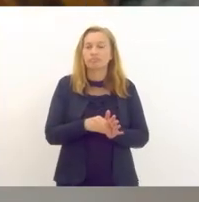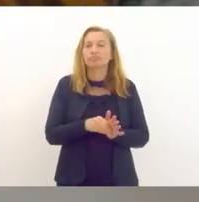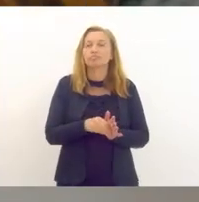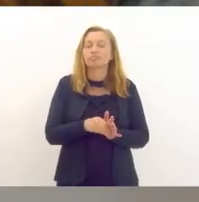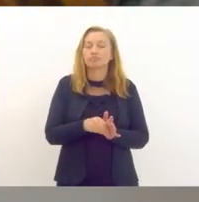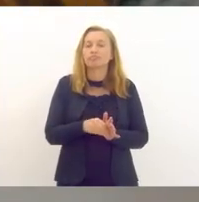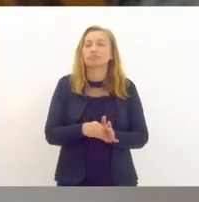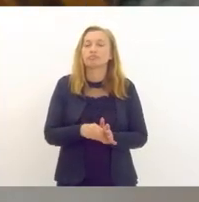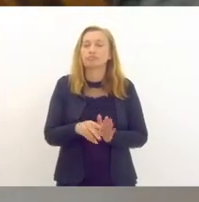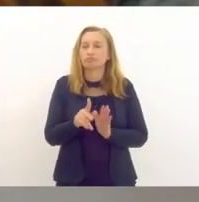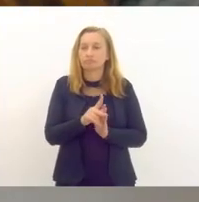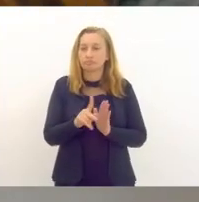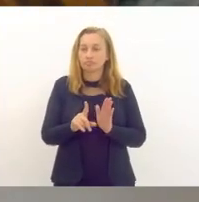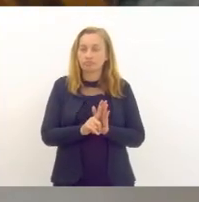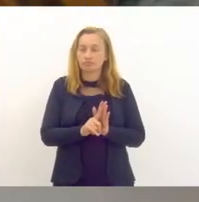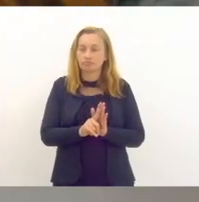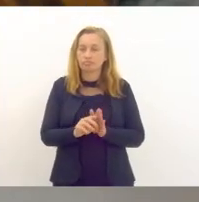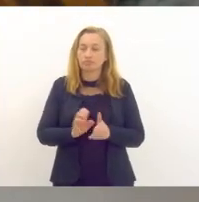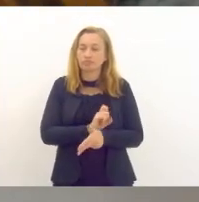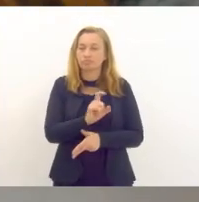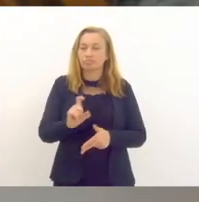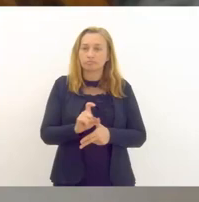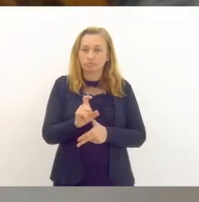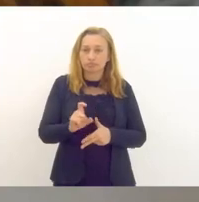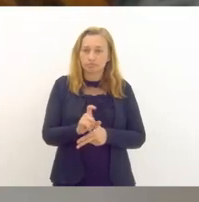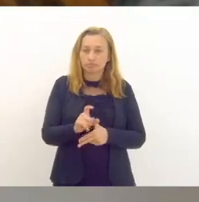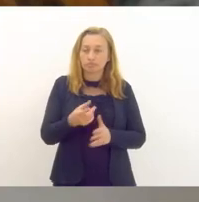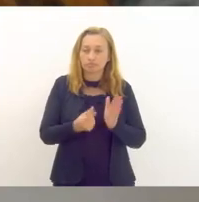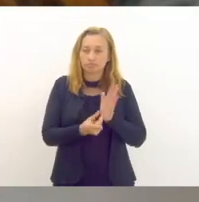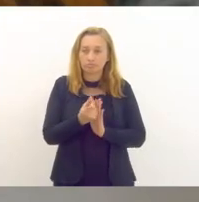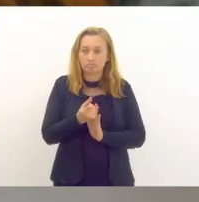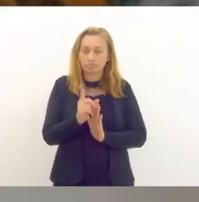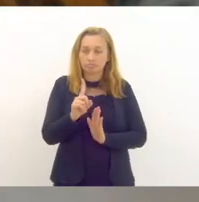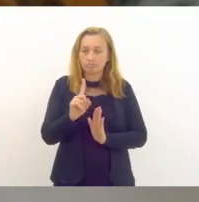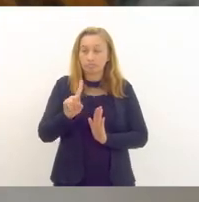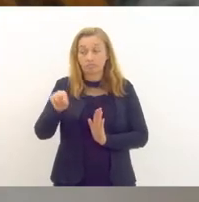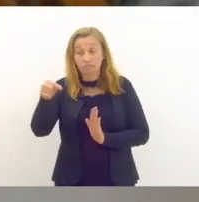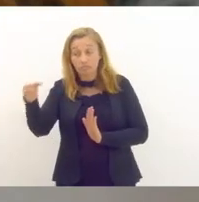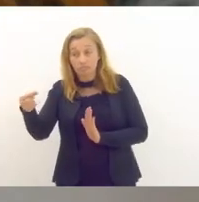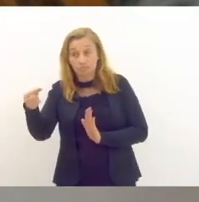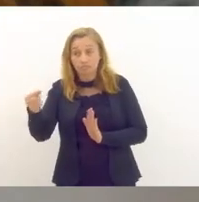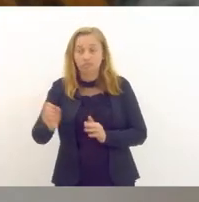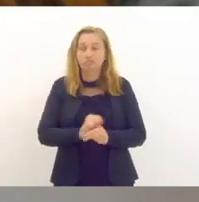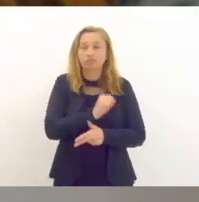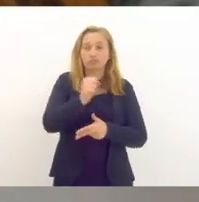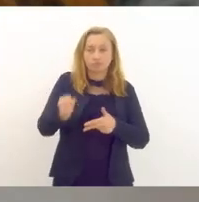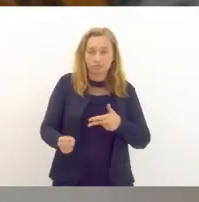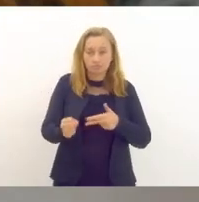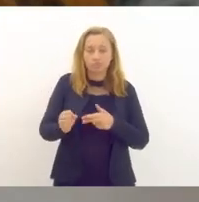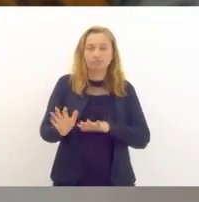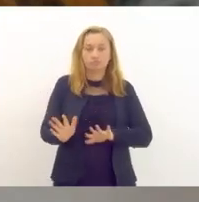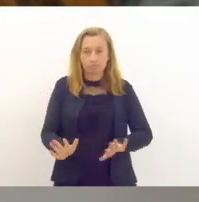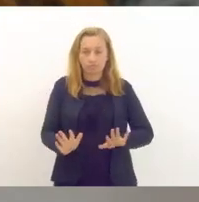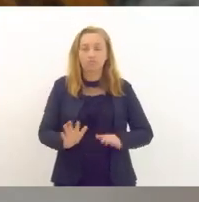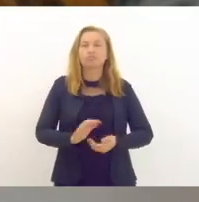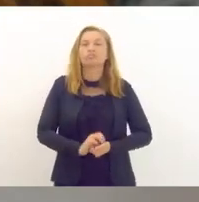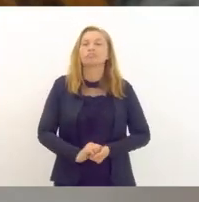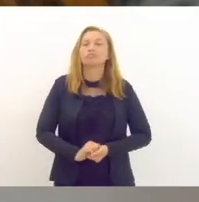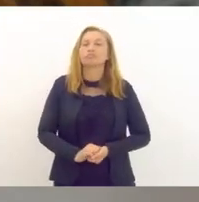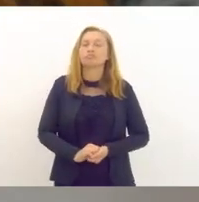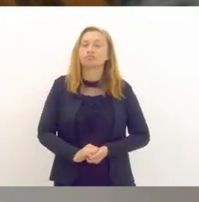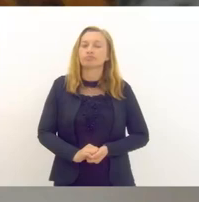executivo do orçamentário não tá em outros poderes dito